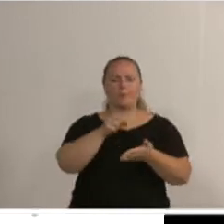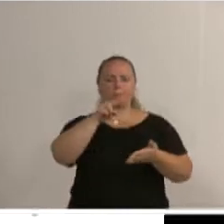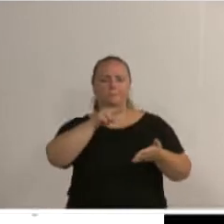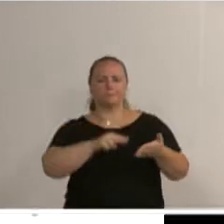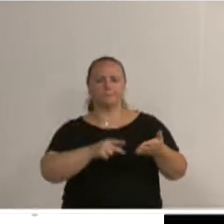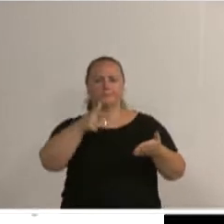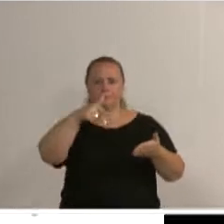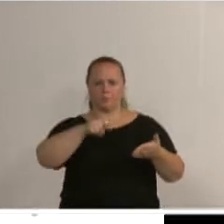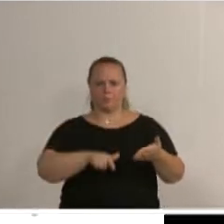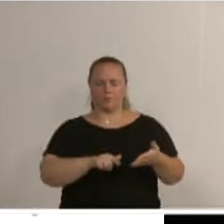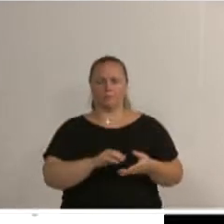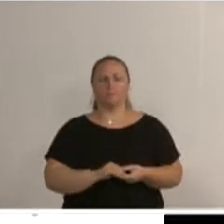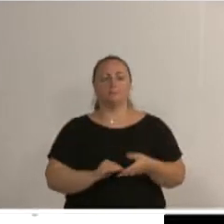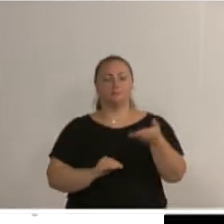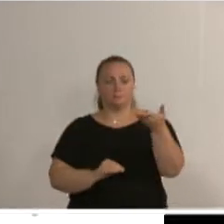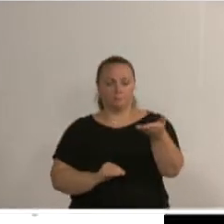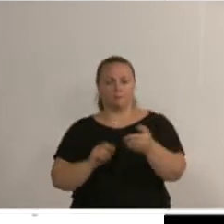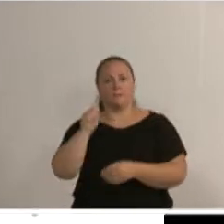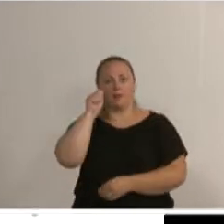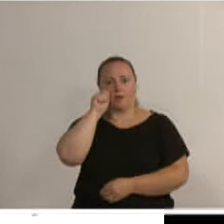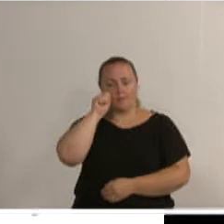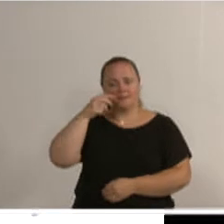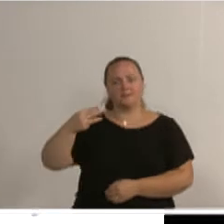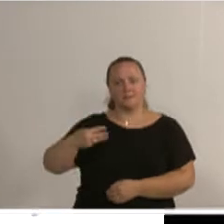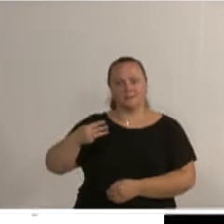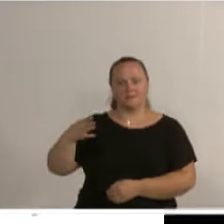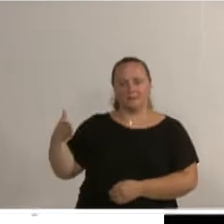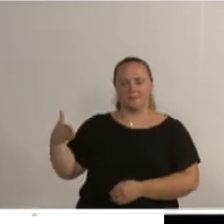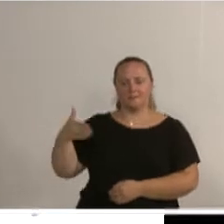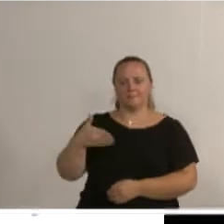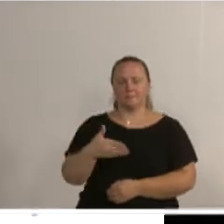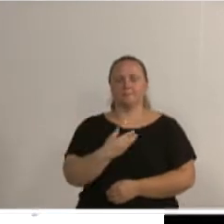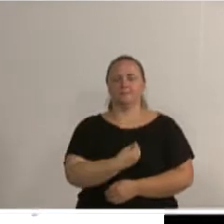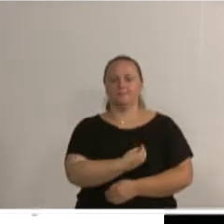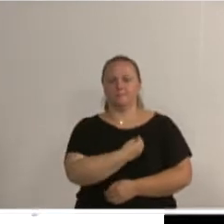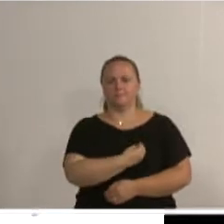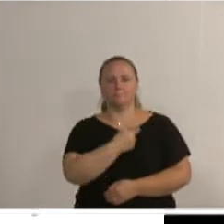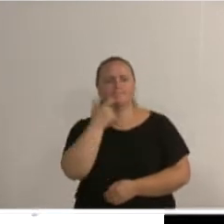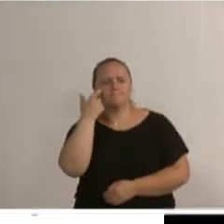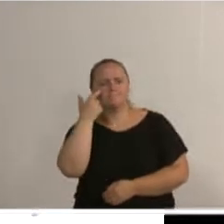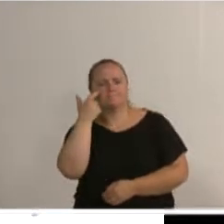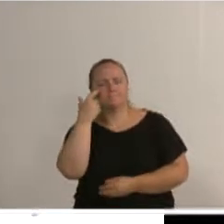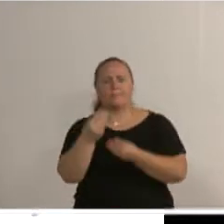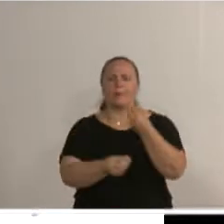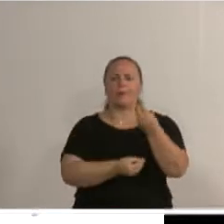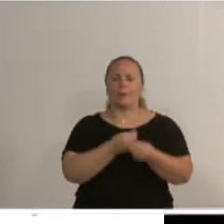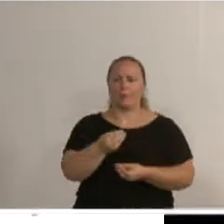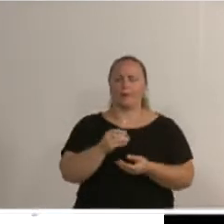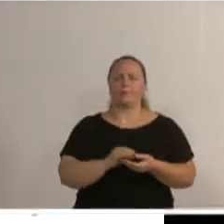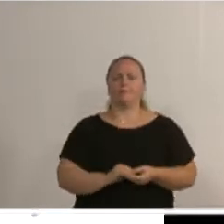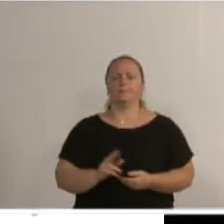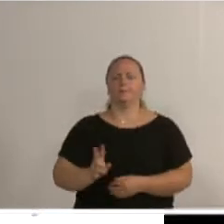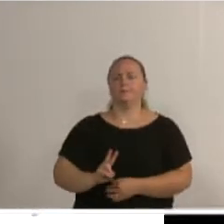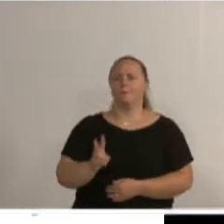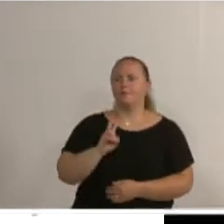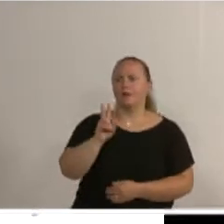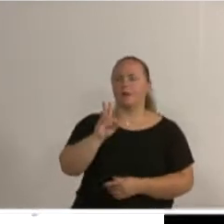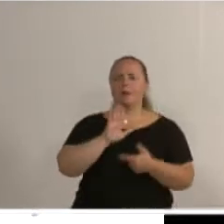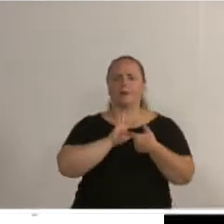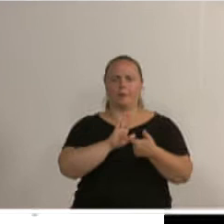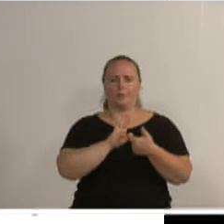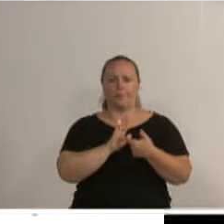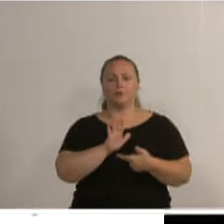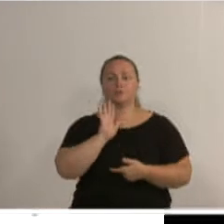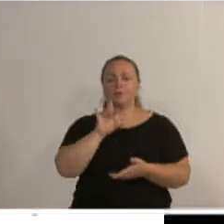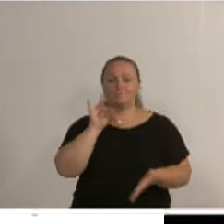qual o vereador Almir pôde participar e bem ver, a gente simulou alguns resultados. Então, todos os valores apresentados, tudo que vai ser debatido aqui, são